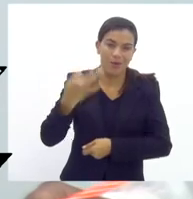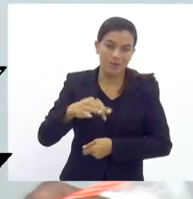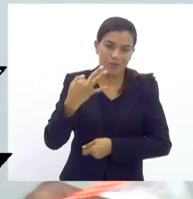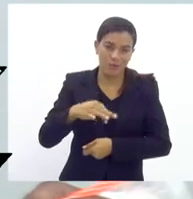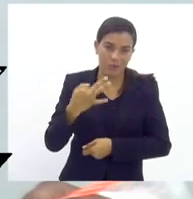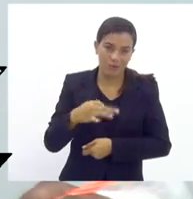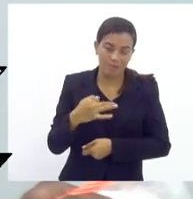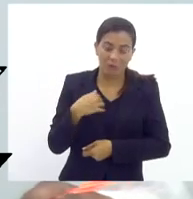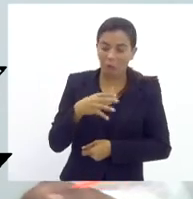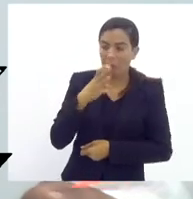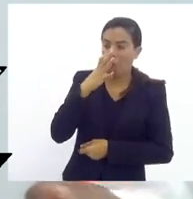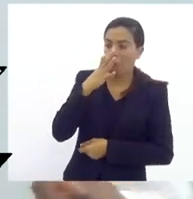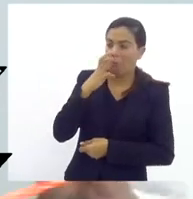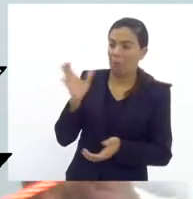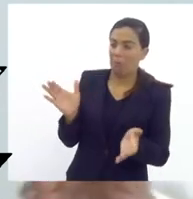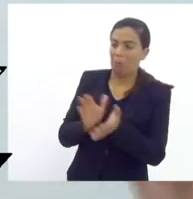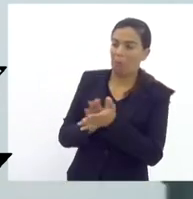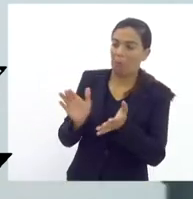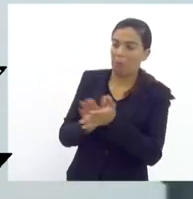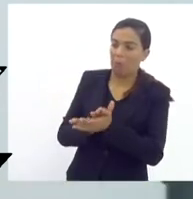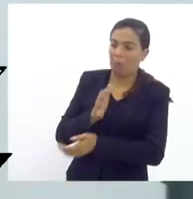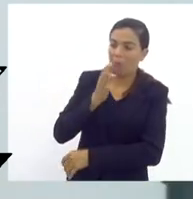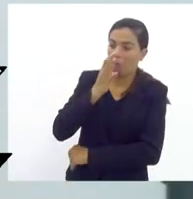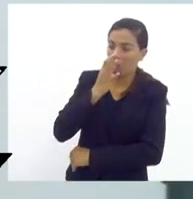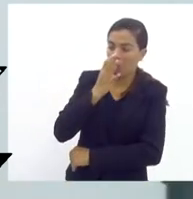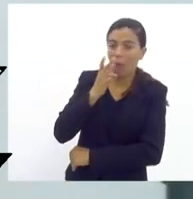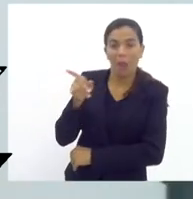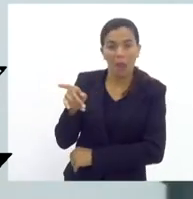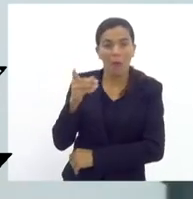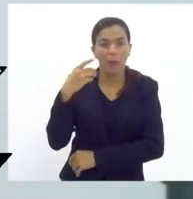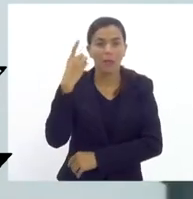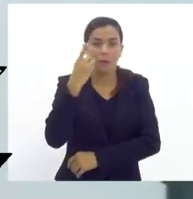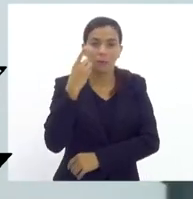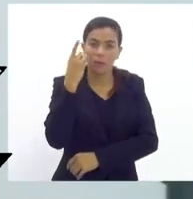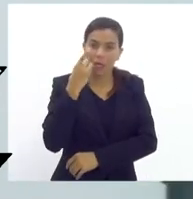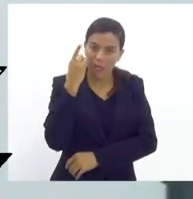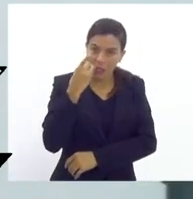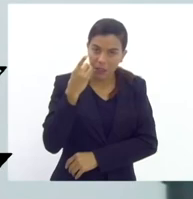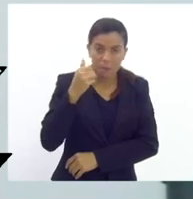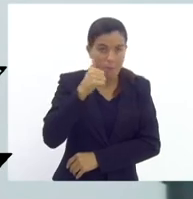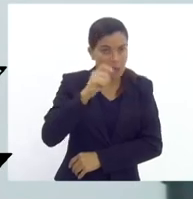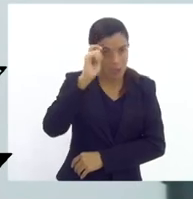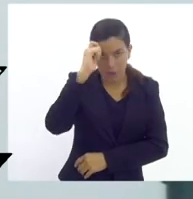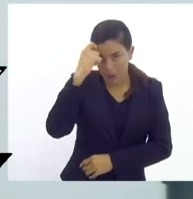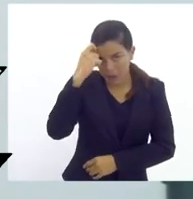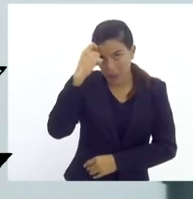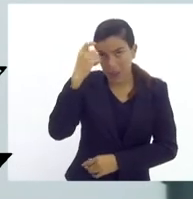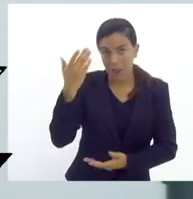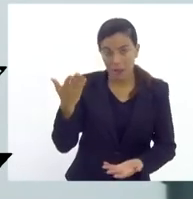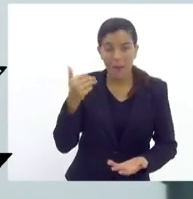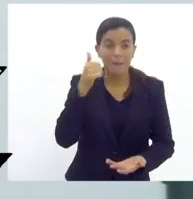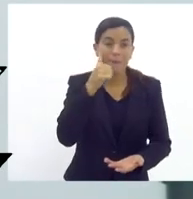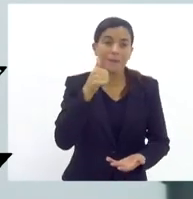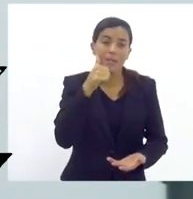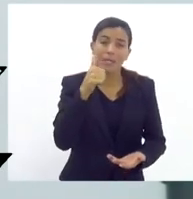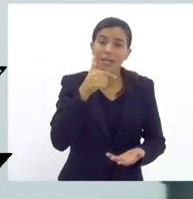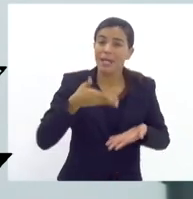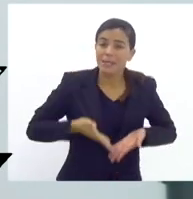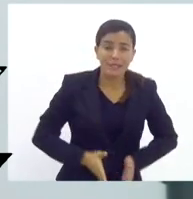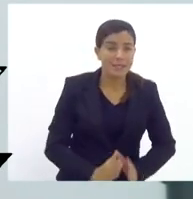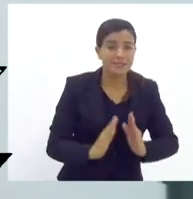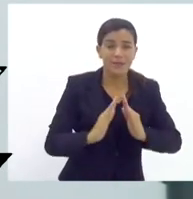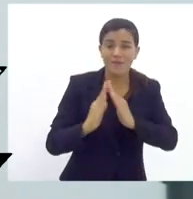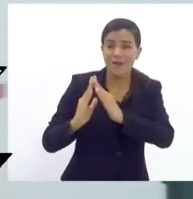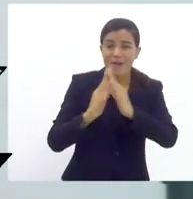muito me admira muito Me admira ela é uma deputada estadual uma mulher negra também uma menina que veio da favela